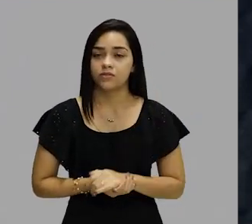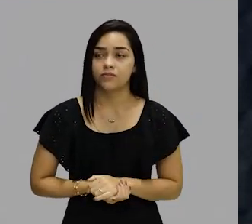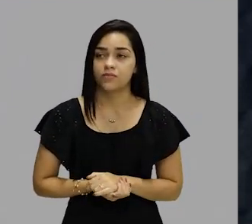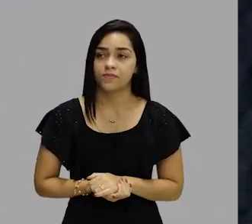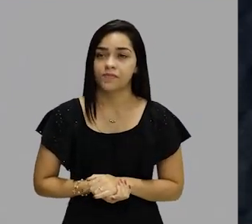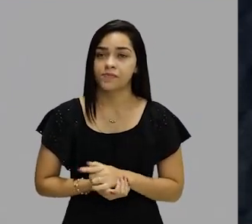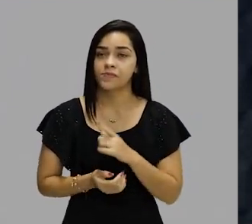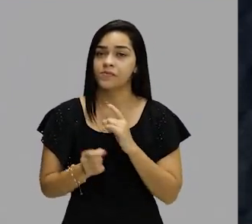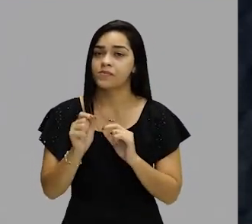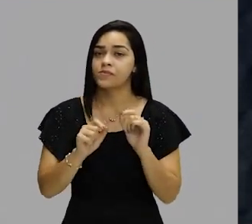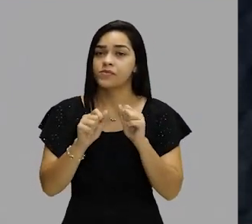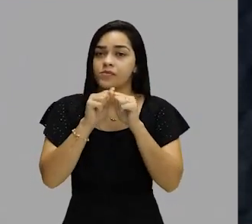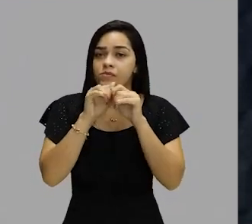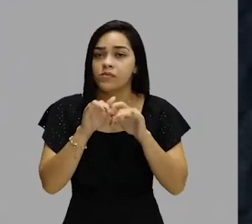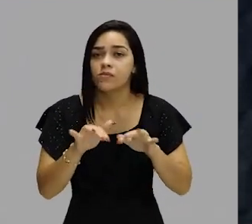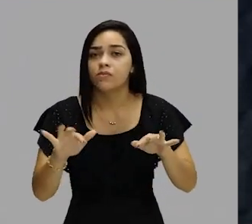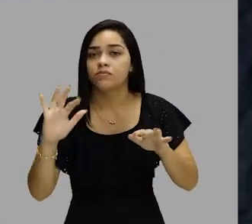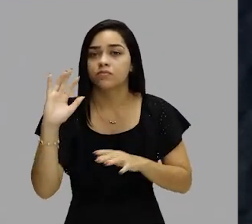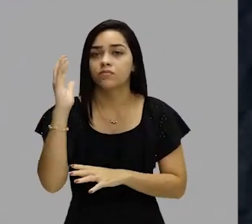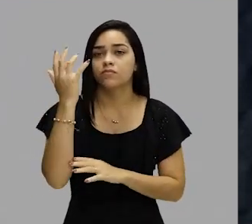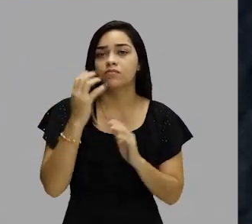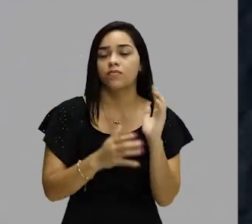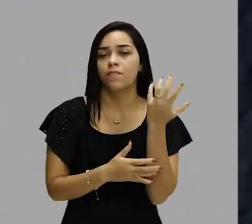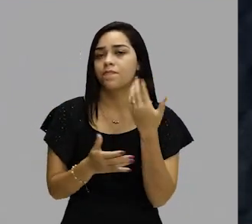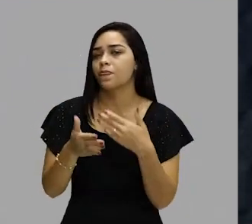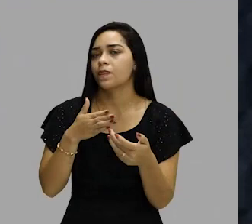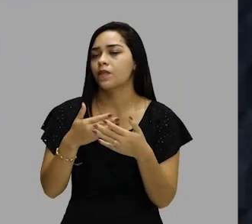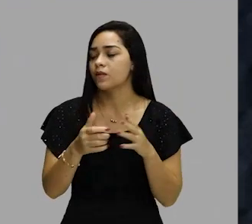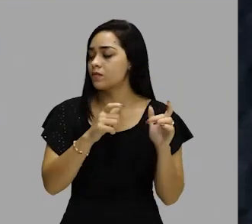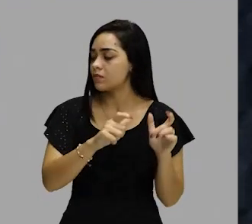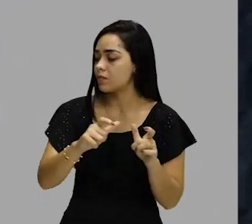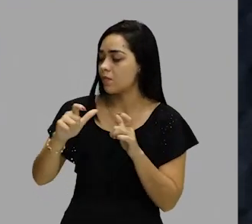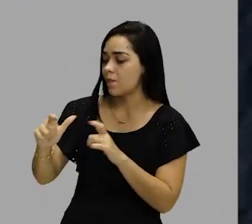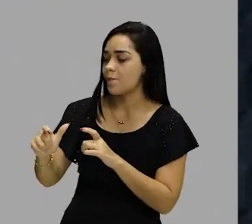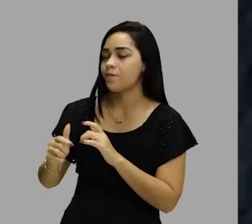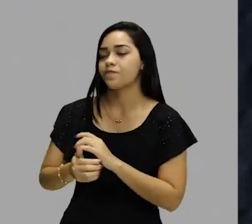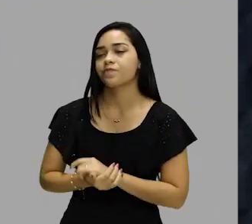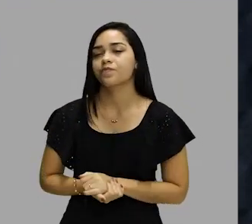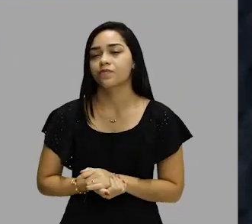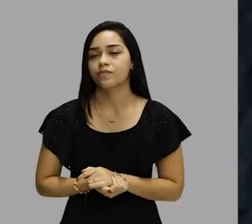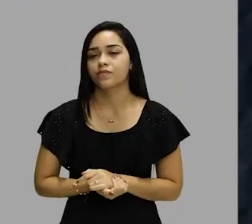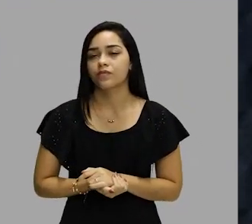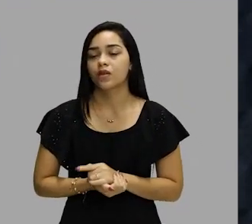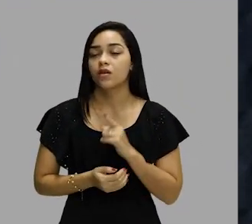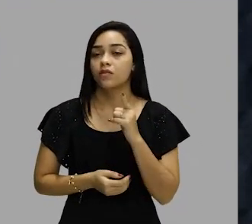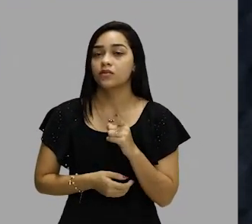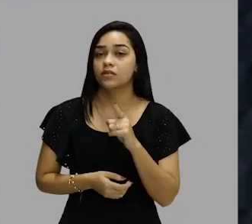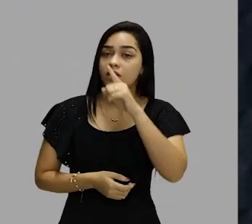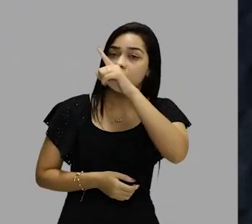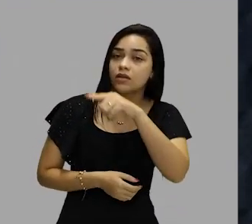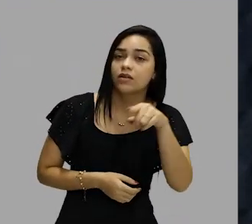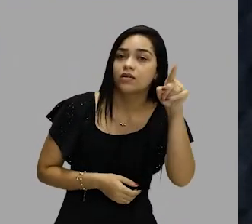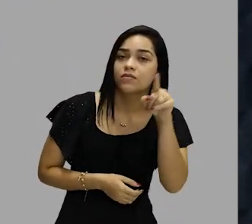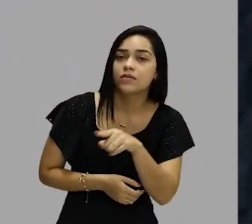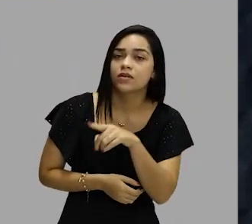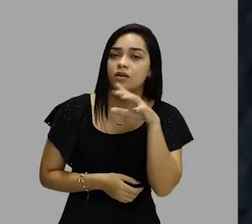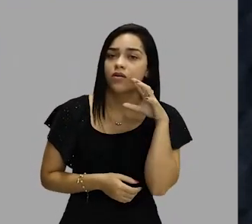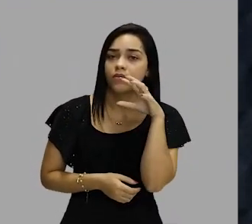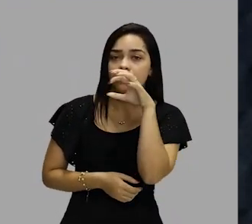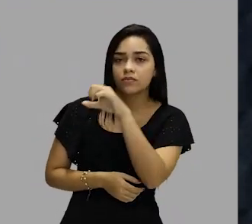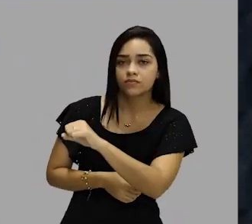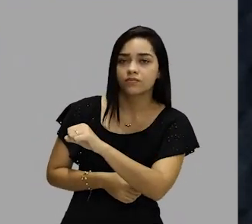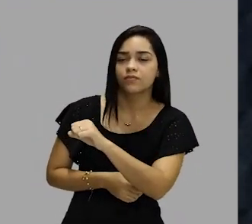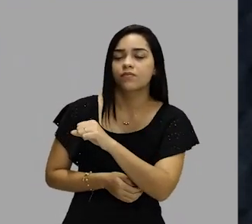estão devastando plantações onde quer que eles forem, ok? Então, quando você elimina o predador,